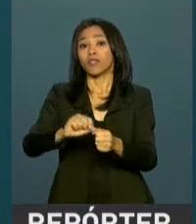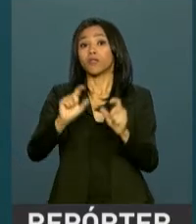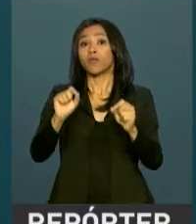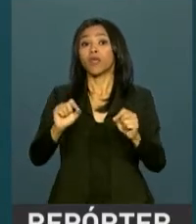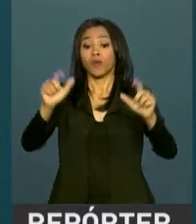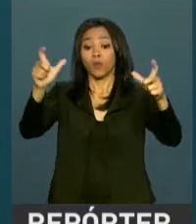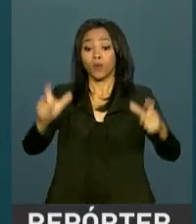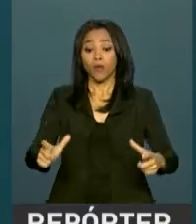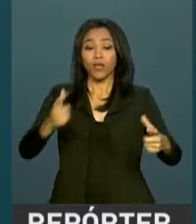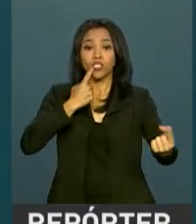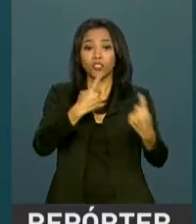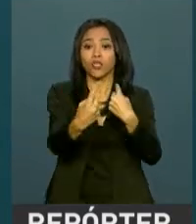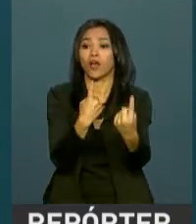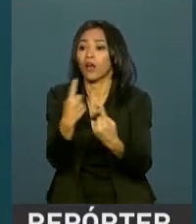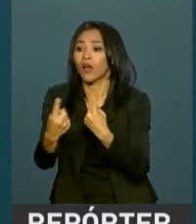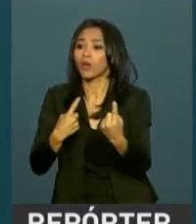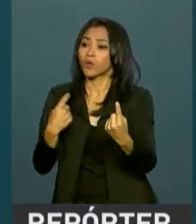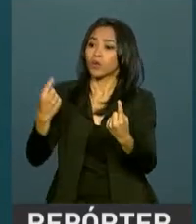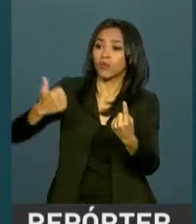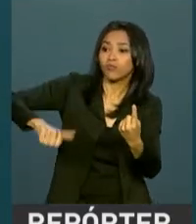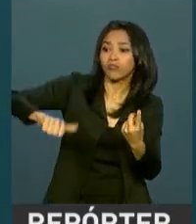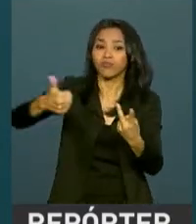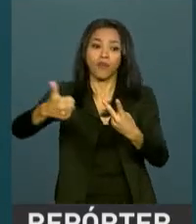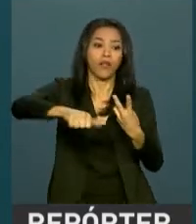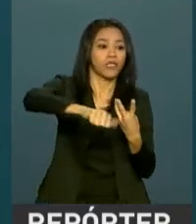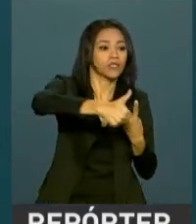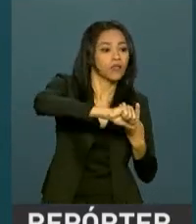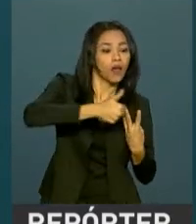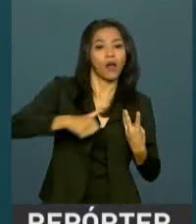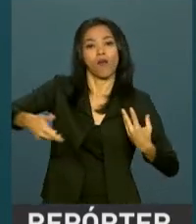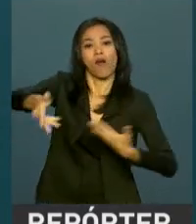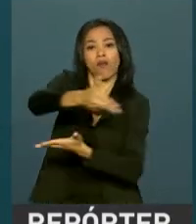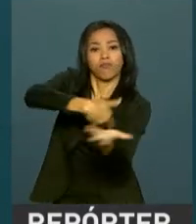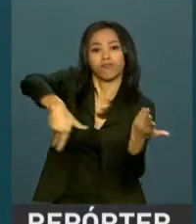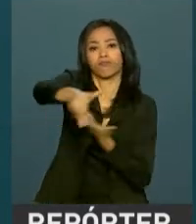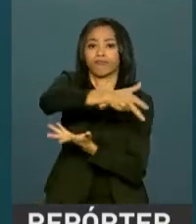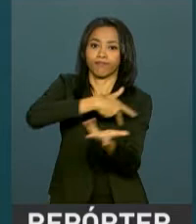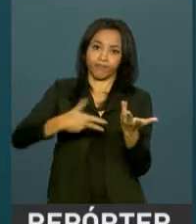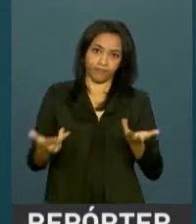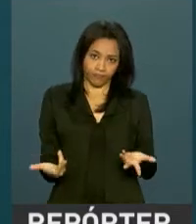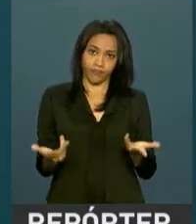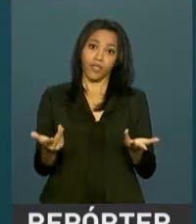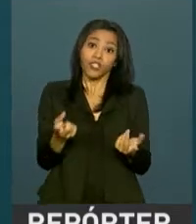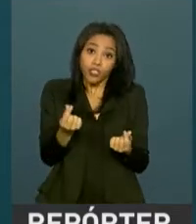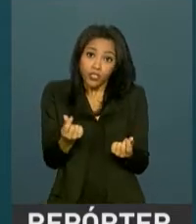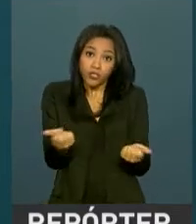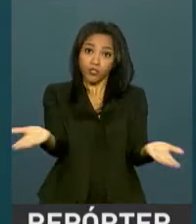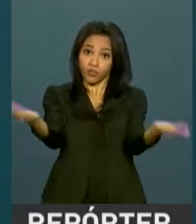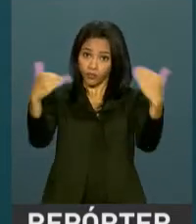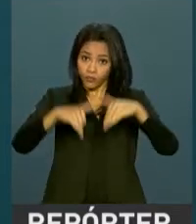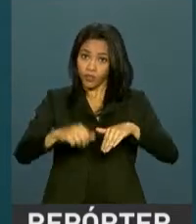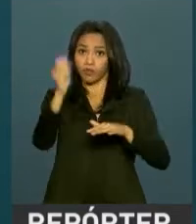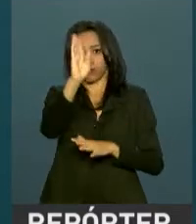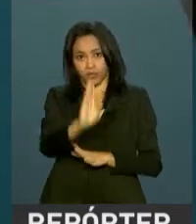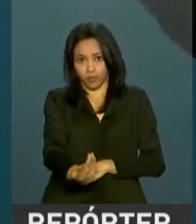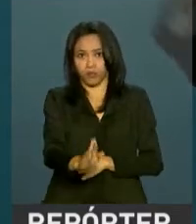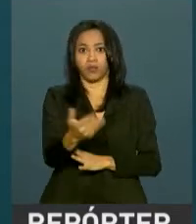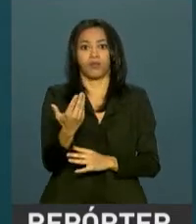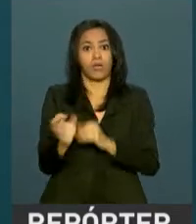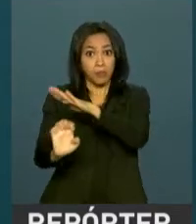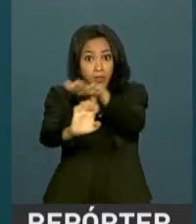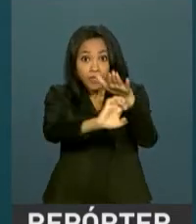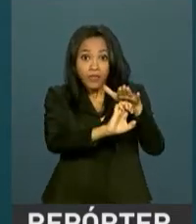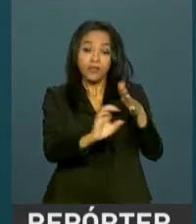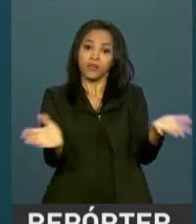de diálogo porque nós melhoremos o ambiente de negócios porque precisamos investimento como os investimentos que estão vindo para exploração e produção e continuarão